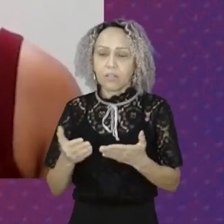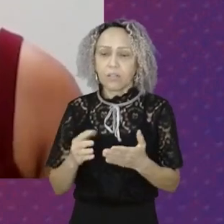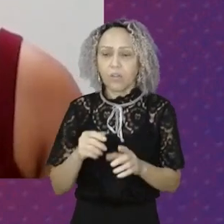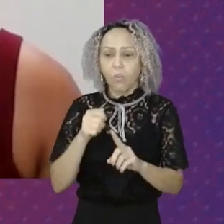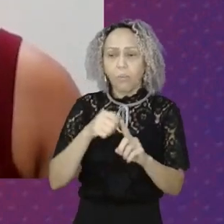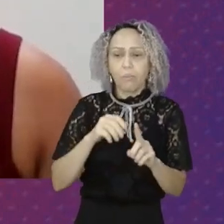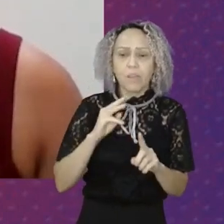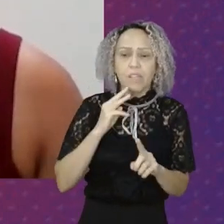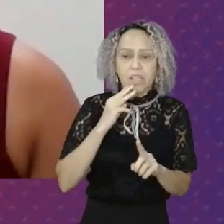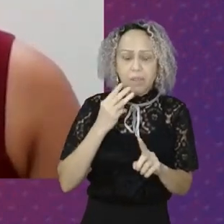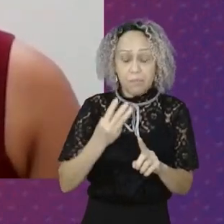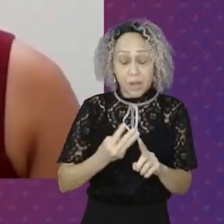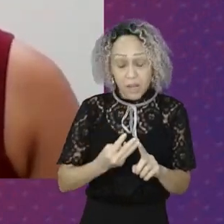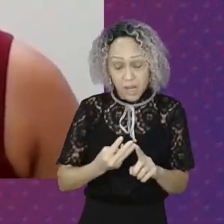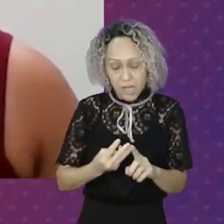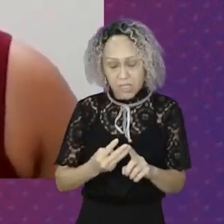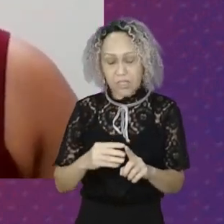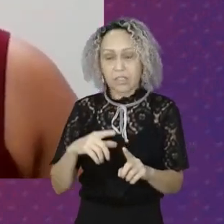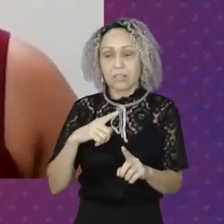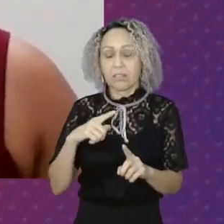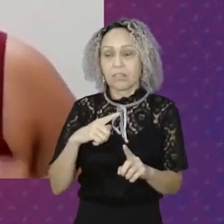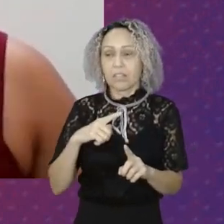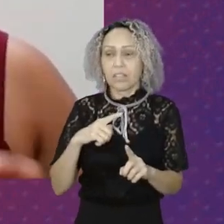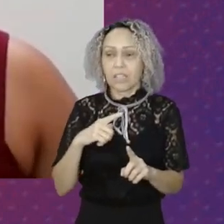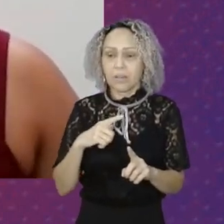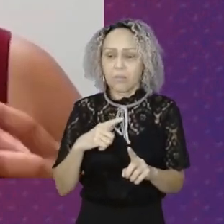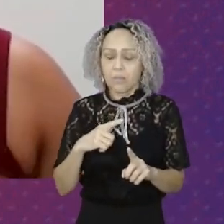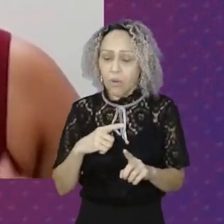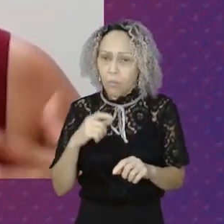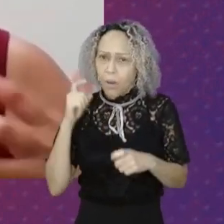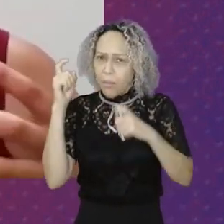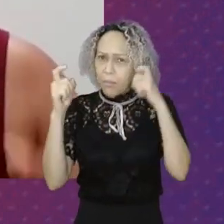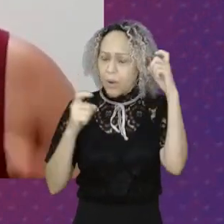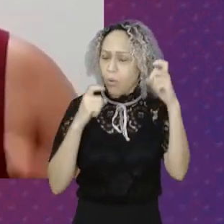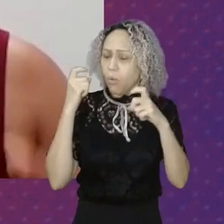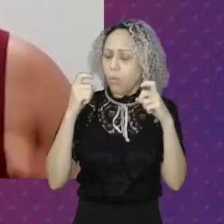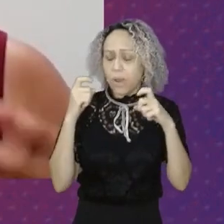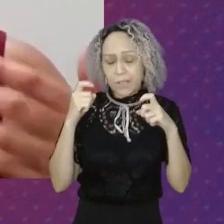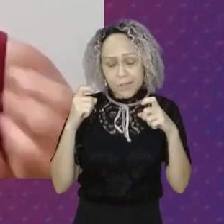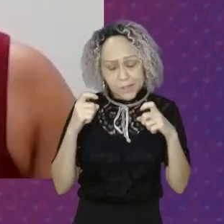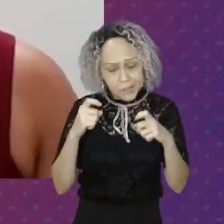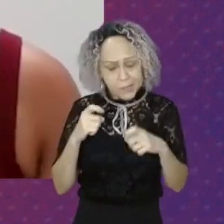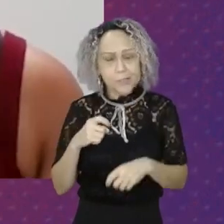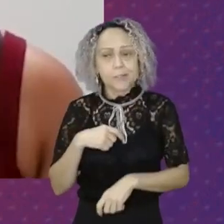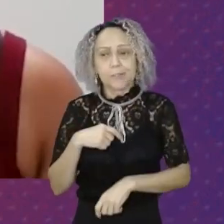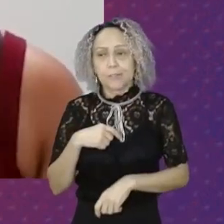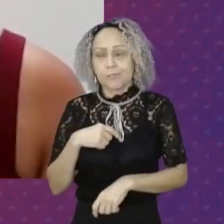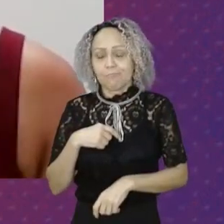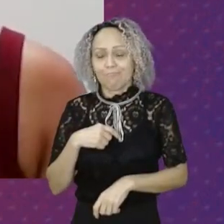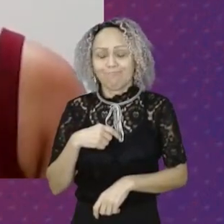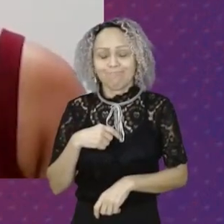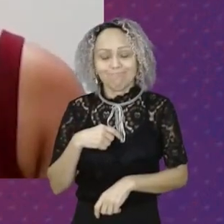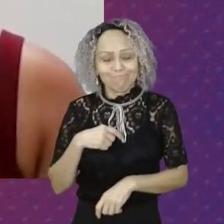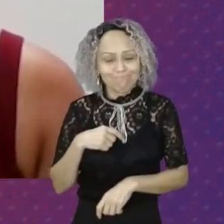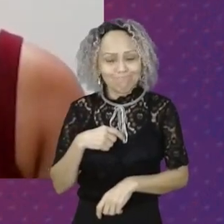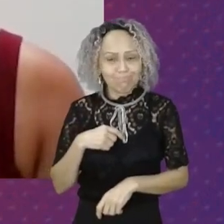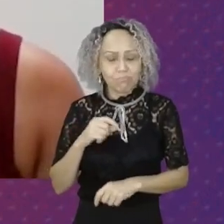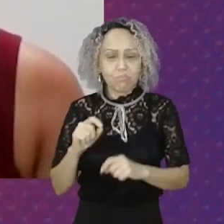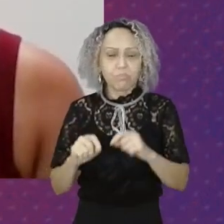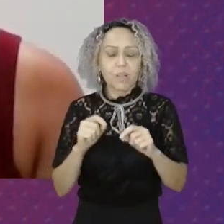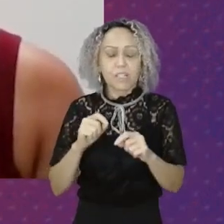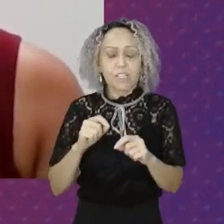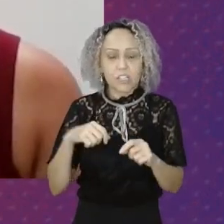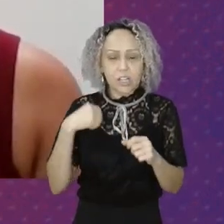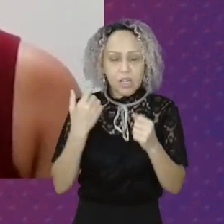uma maior articulação, uma maior preocupação para garantir isso, porque os índices que têm